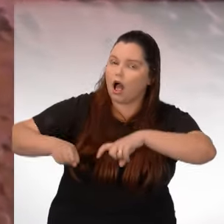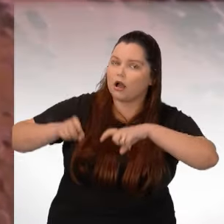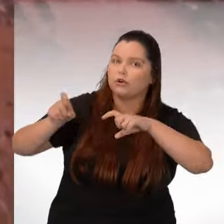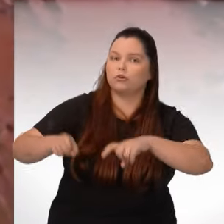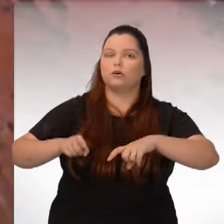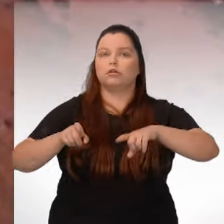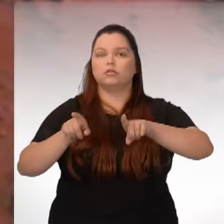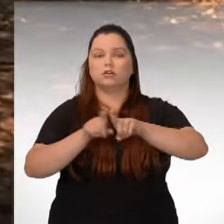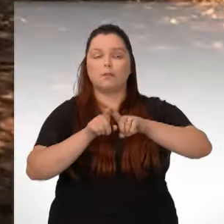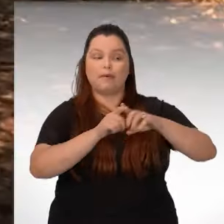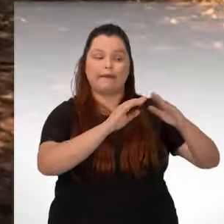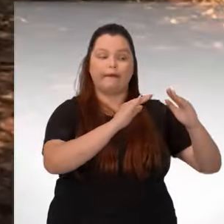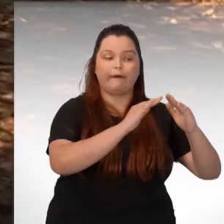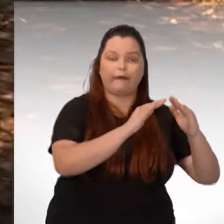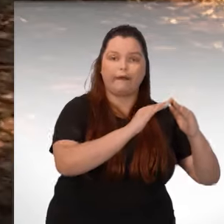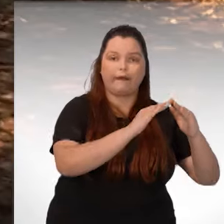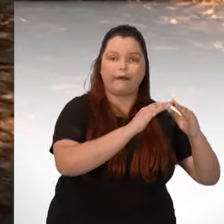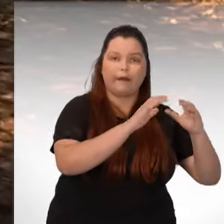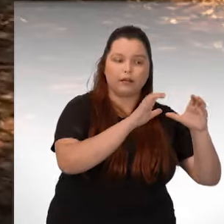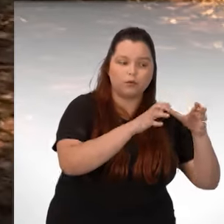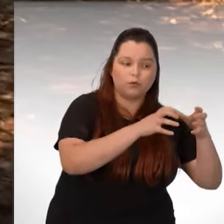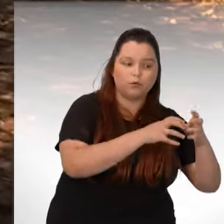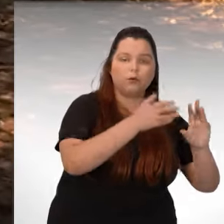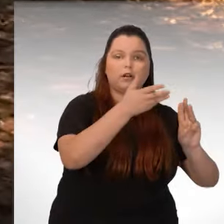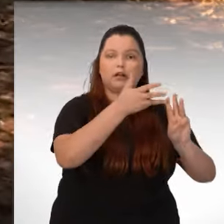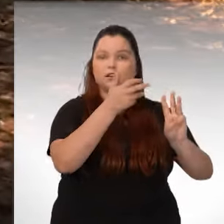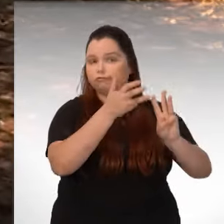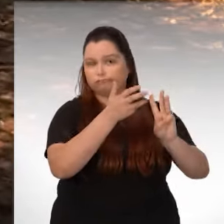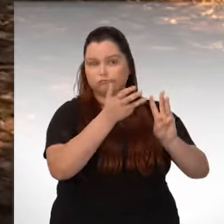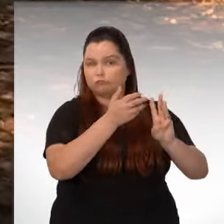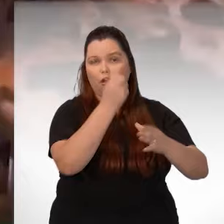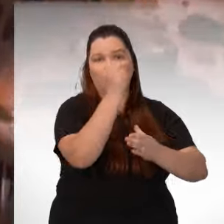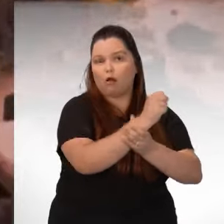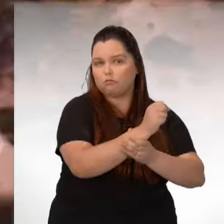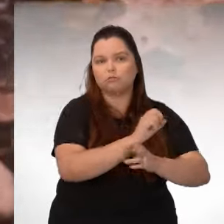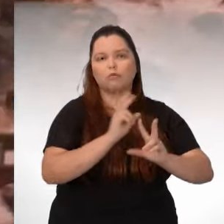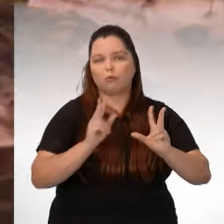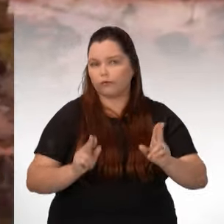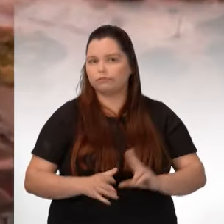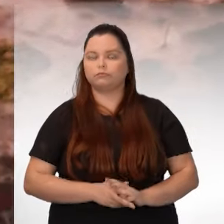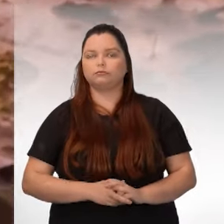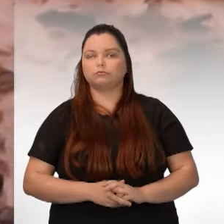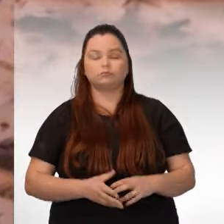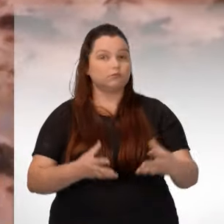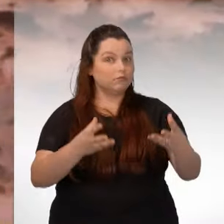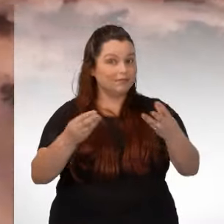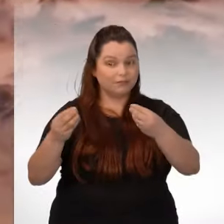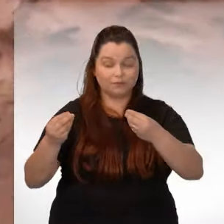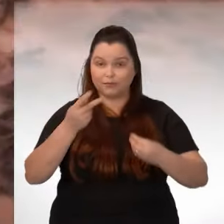e comunidades tradicionais, como indígenas e quilombolas. Muitas pessoas